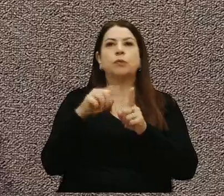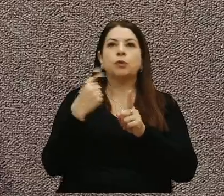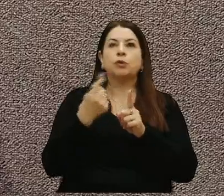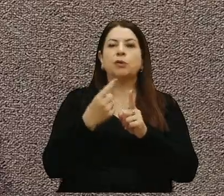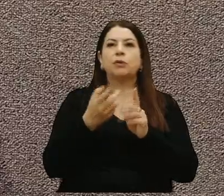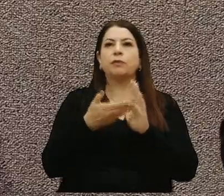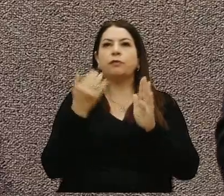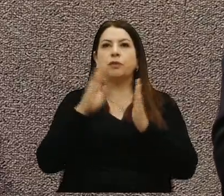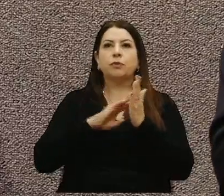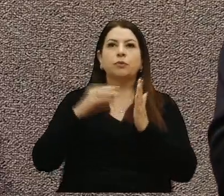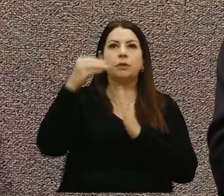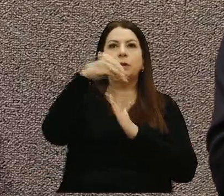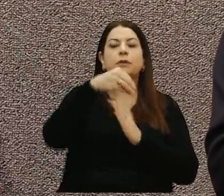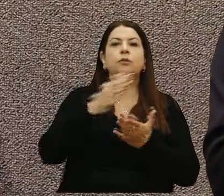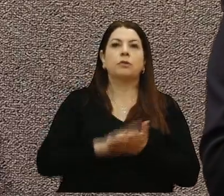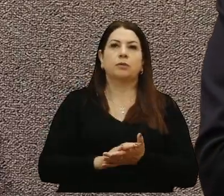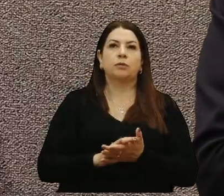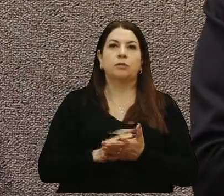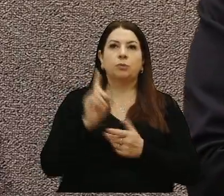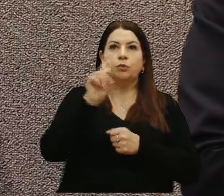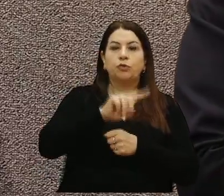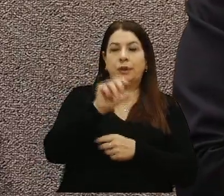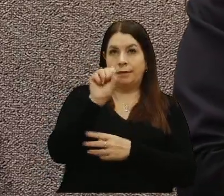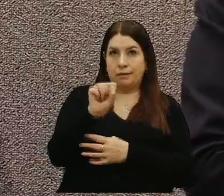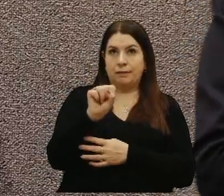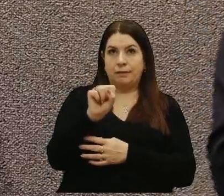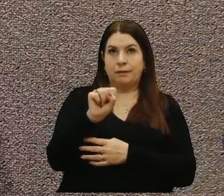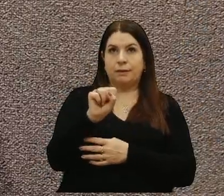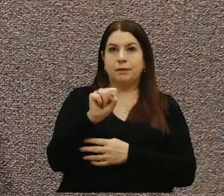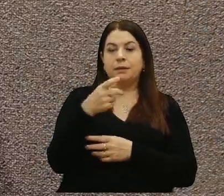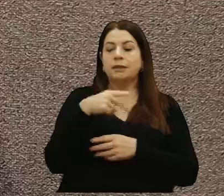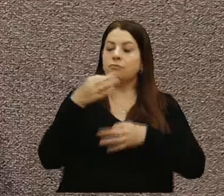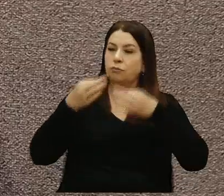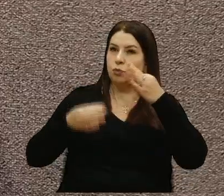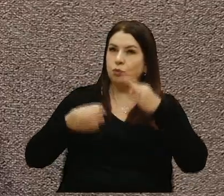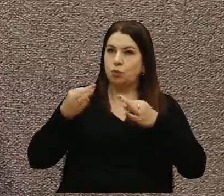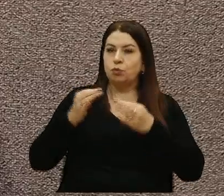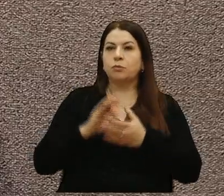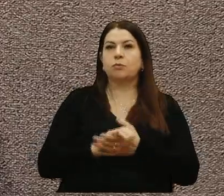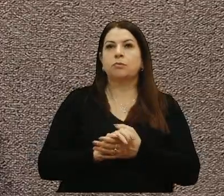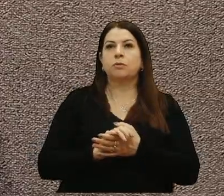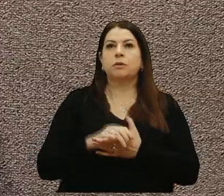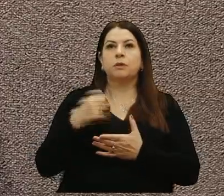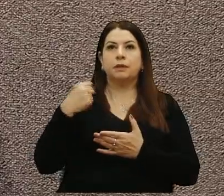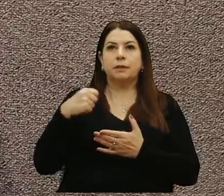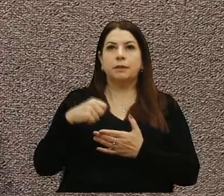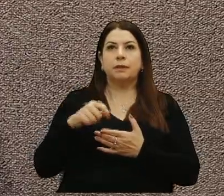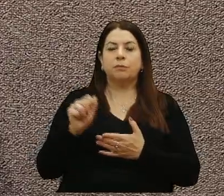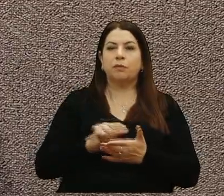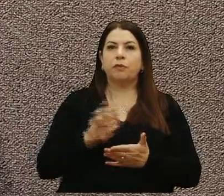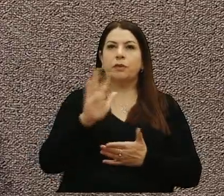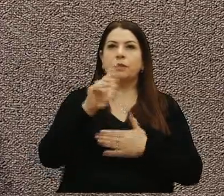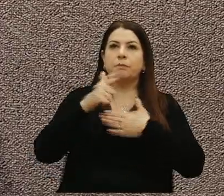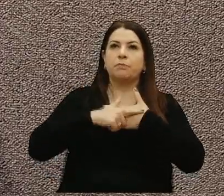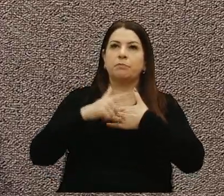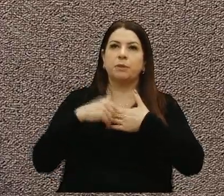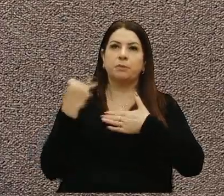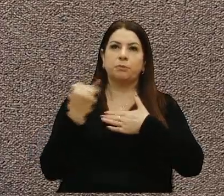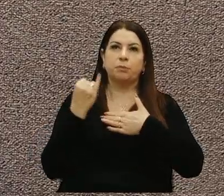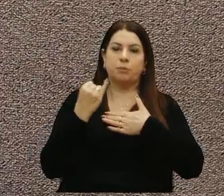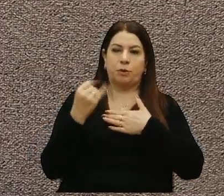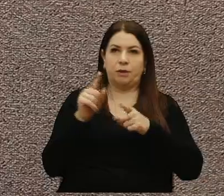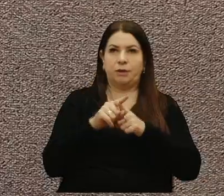desse calendário. Instituir o dia S é uma medida justa e necessária para valorizar o papel essencial do